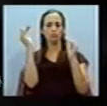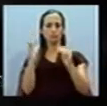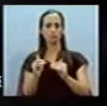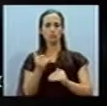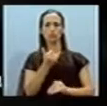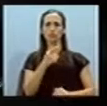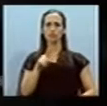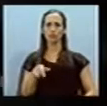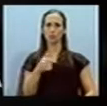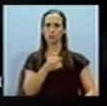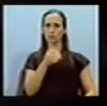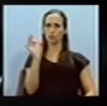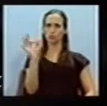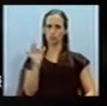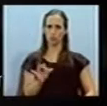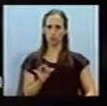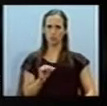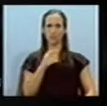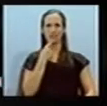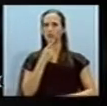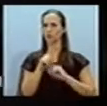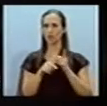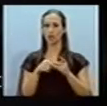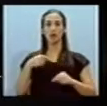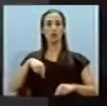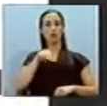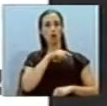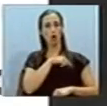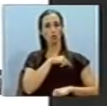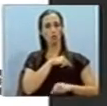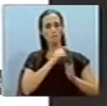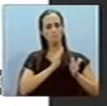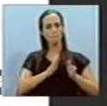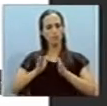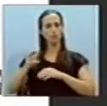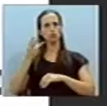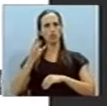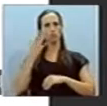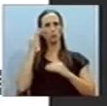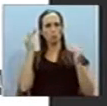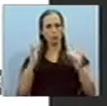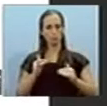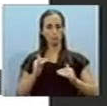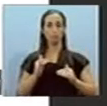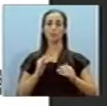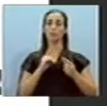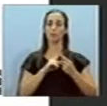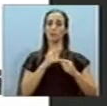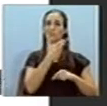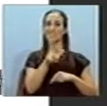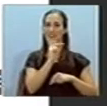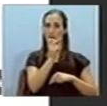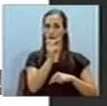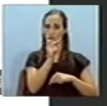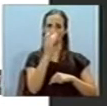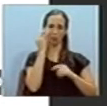O que é que isto quer dizer? Quer dizer que nós temos aqui 3 períodos de diminuição de brilho. Há uma diminuição de brilho ao longo de um século, portanto um período de